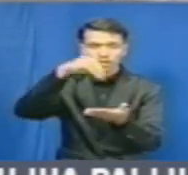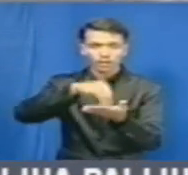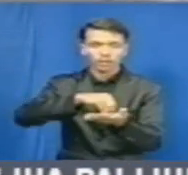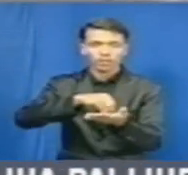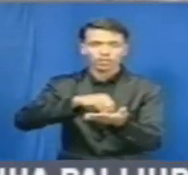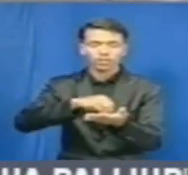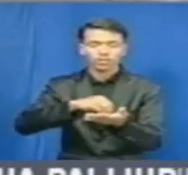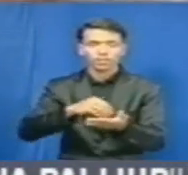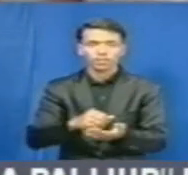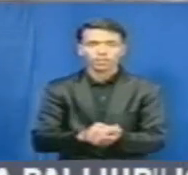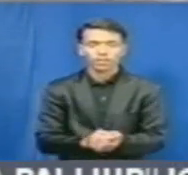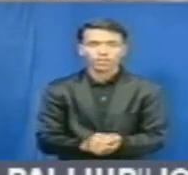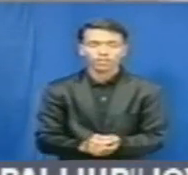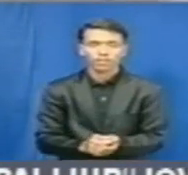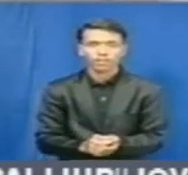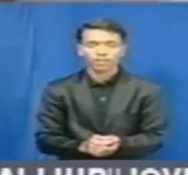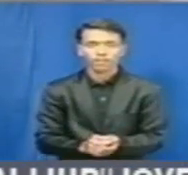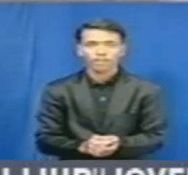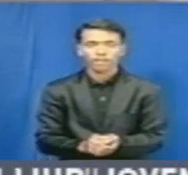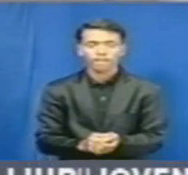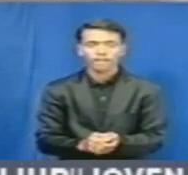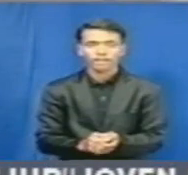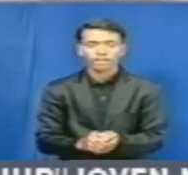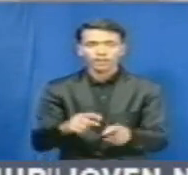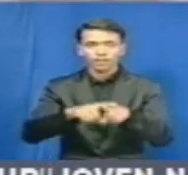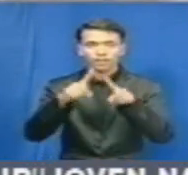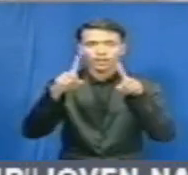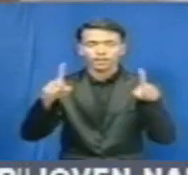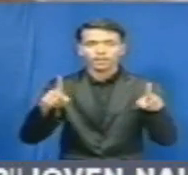barku moras ni dia lakoy telak ngosen ni ne iya bal mai be